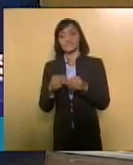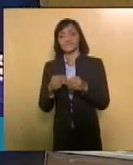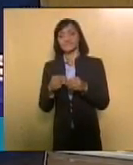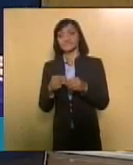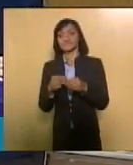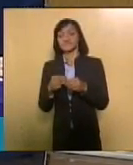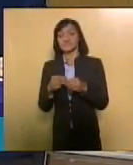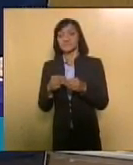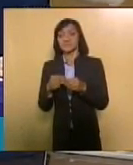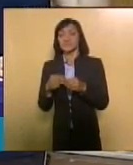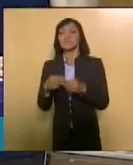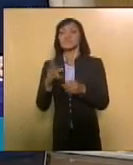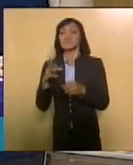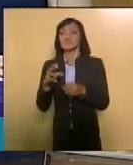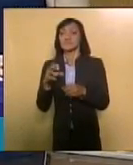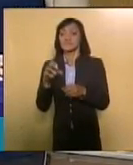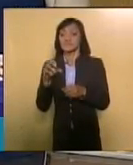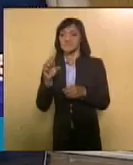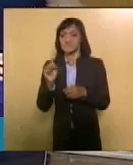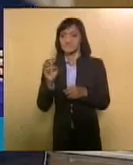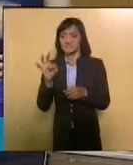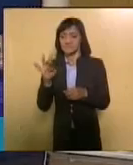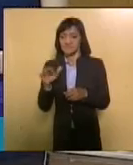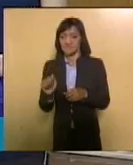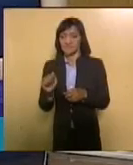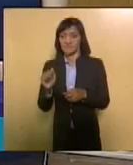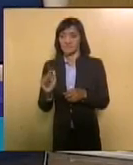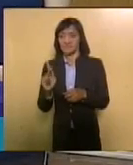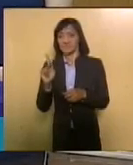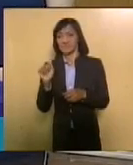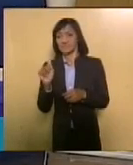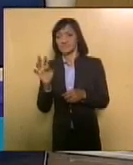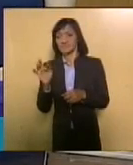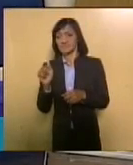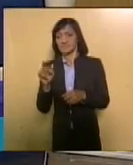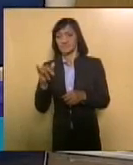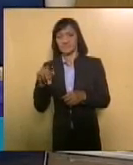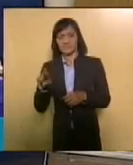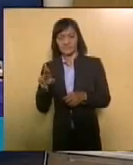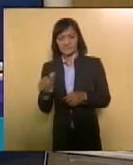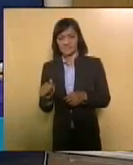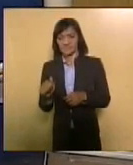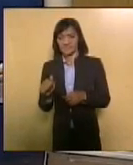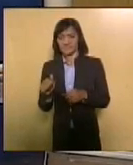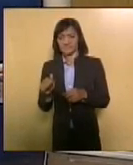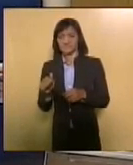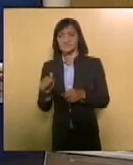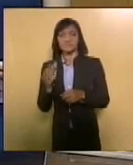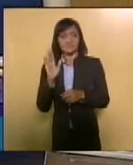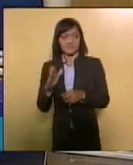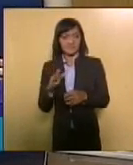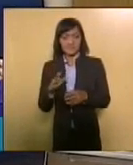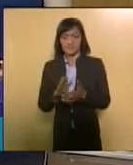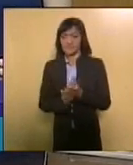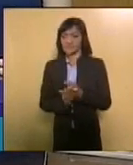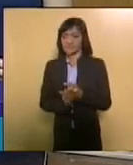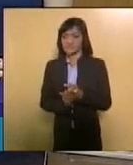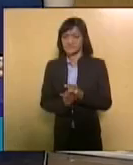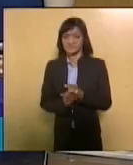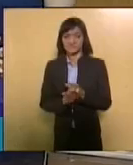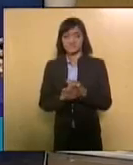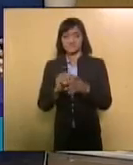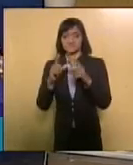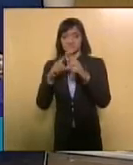Catarina então o município supostamente o mais Pacífico do país Jaraguá do Sul quando a gente olha na lista dos 30